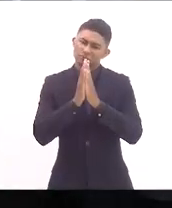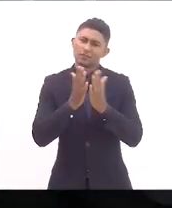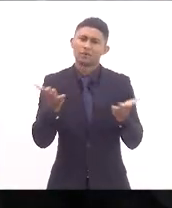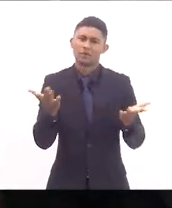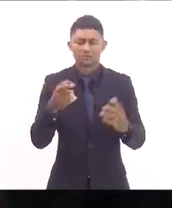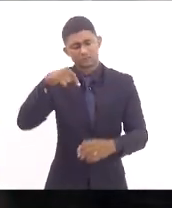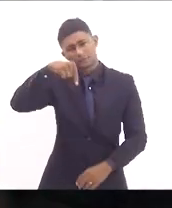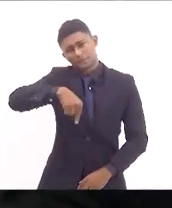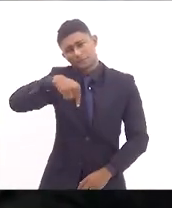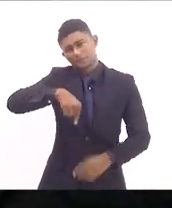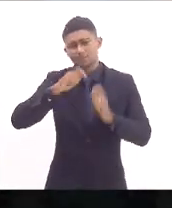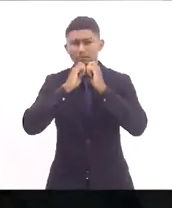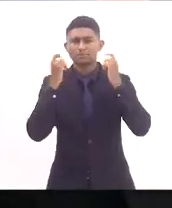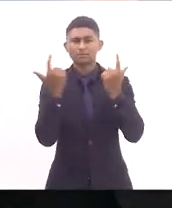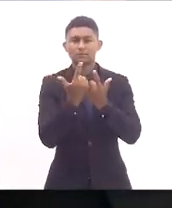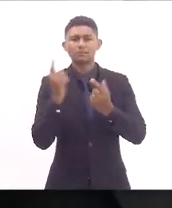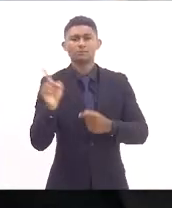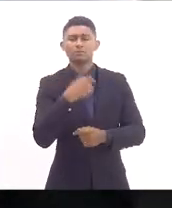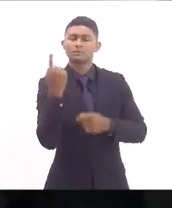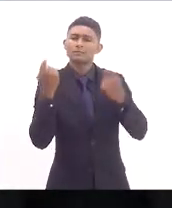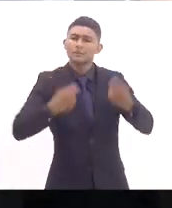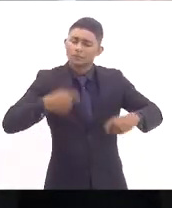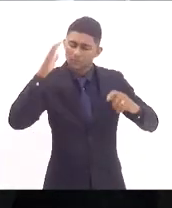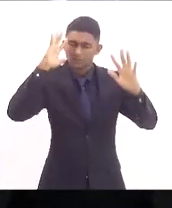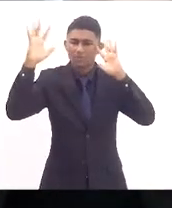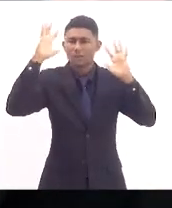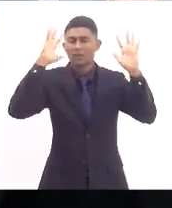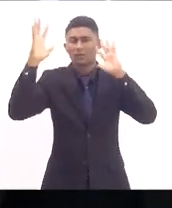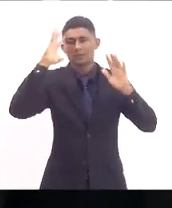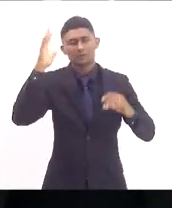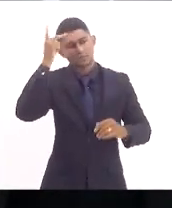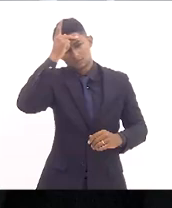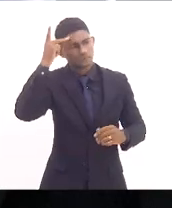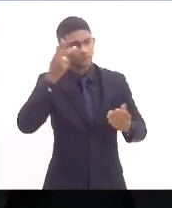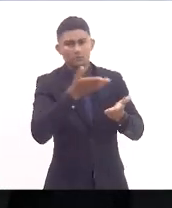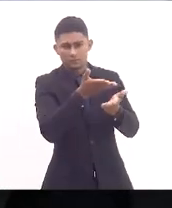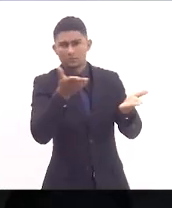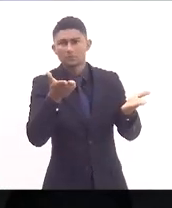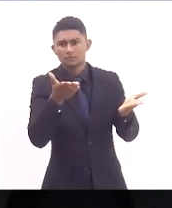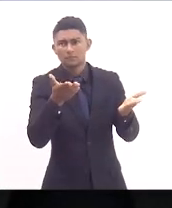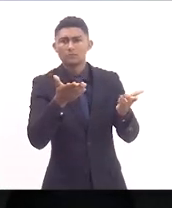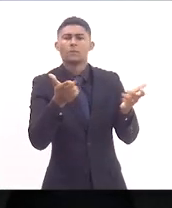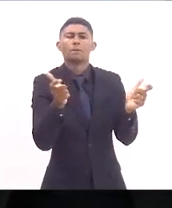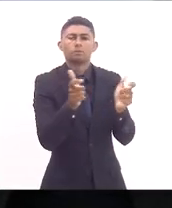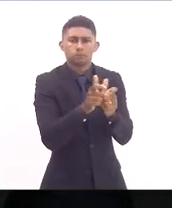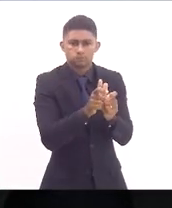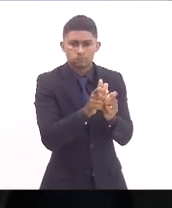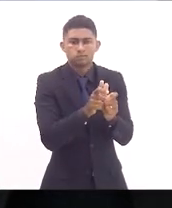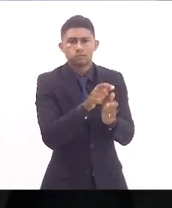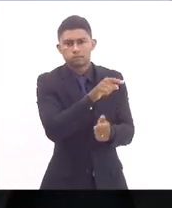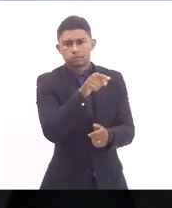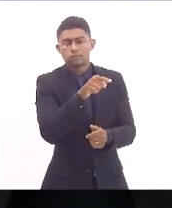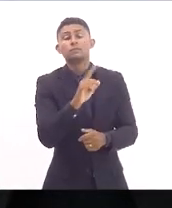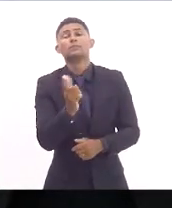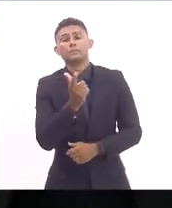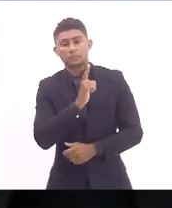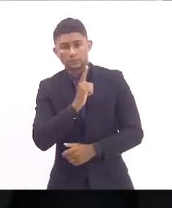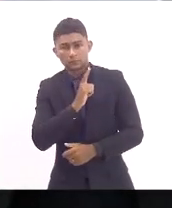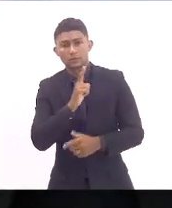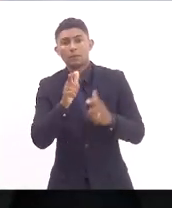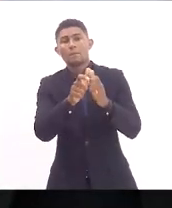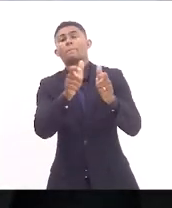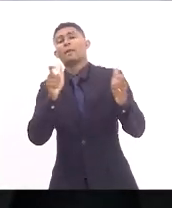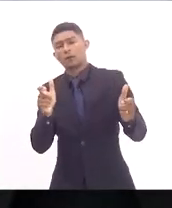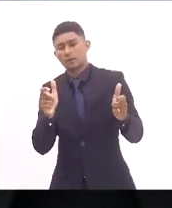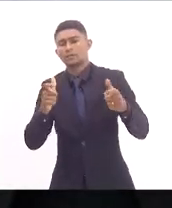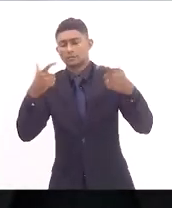que além dessas pessoas e graças a Deus são a minoria existe a maioria que